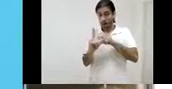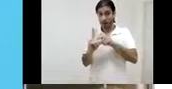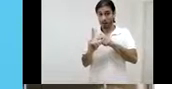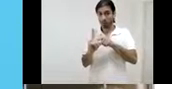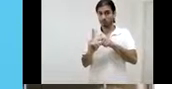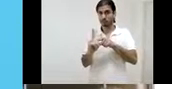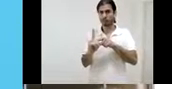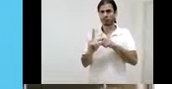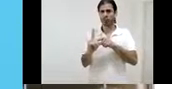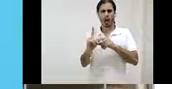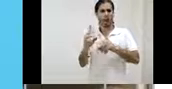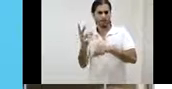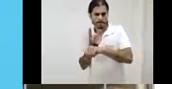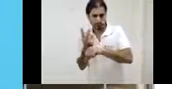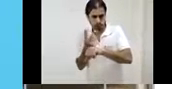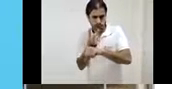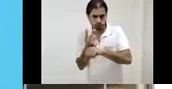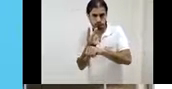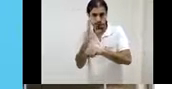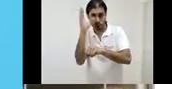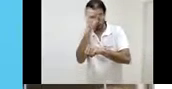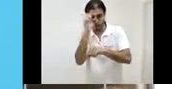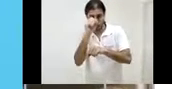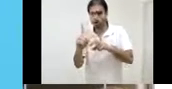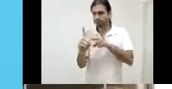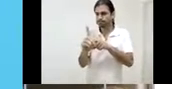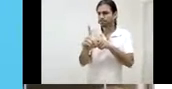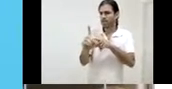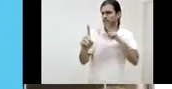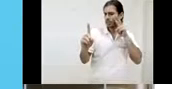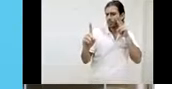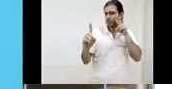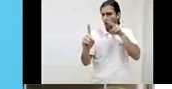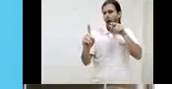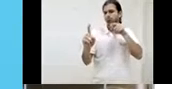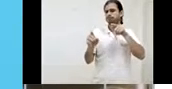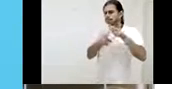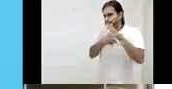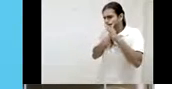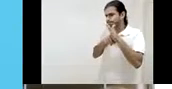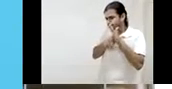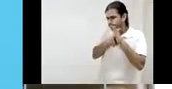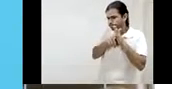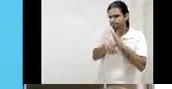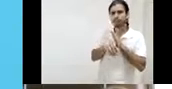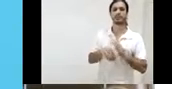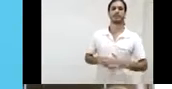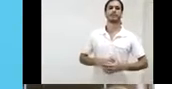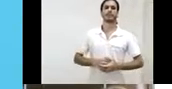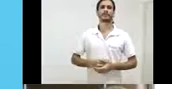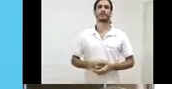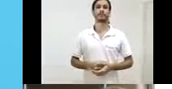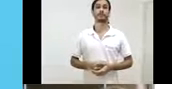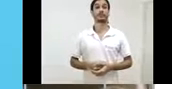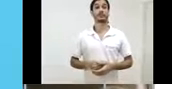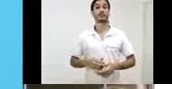alguns coelhos, alguns ratos, em laboratório, assim como uma planta, assim como os elementos químicos podem